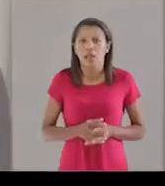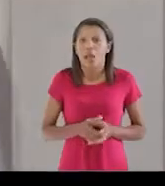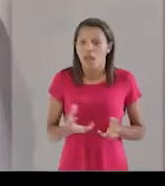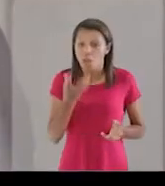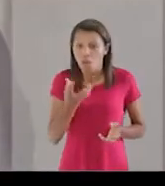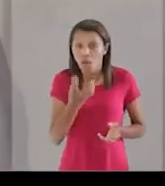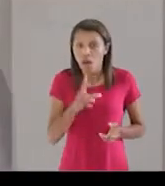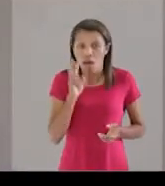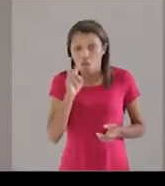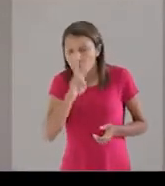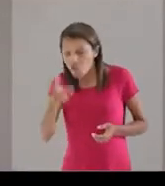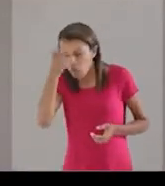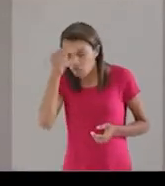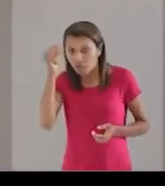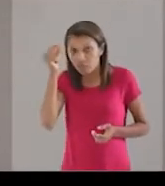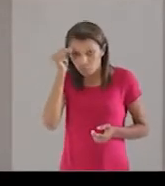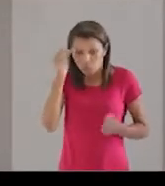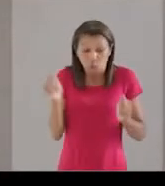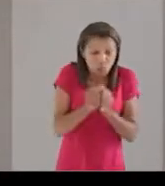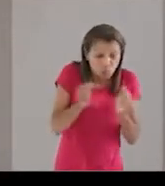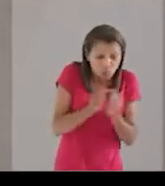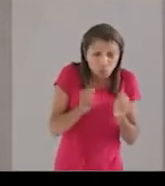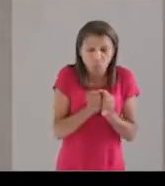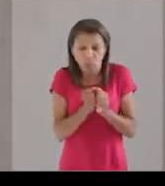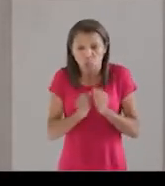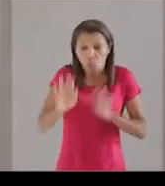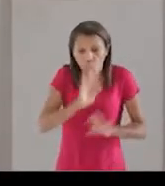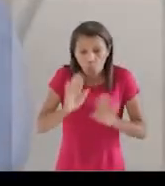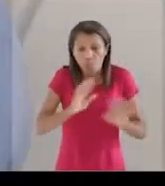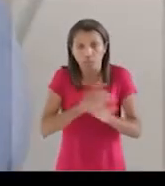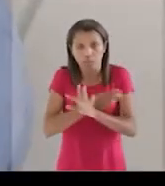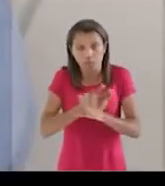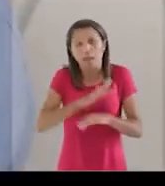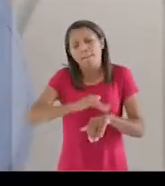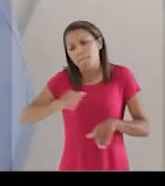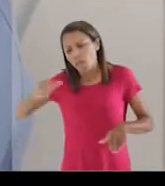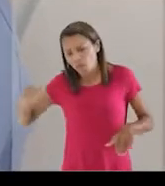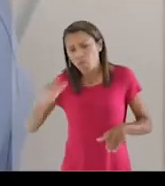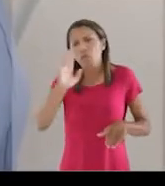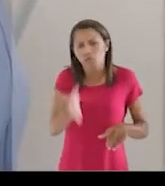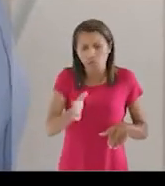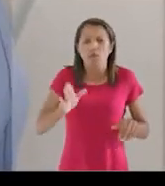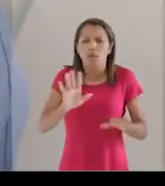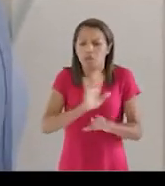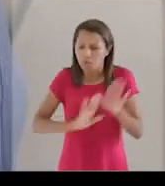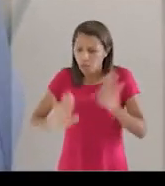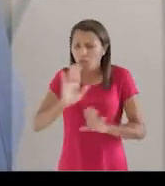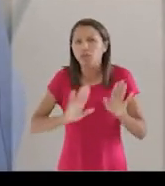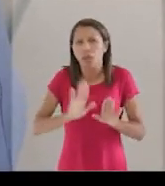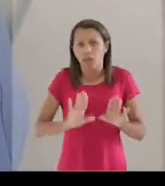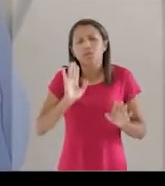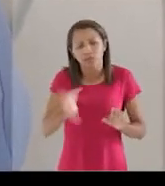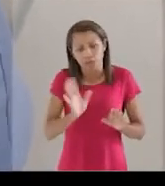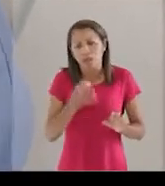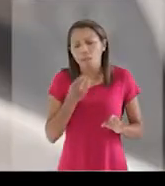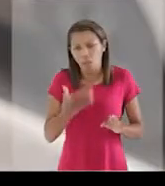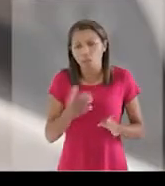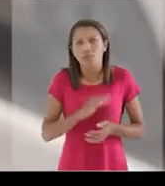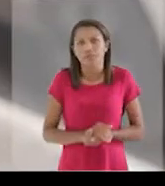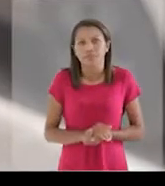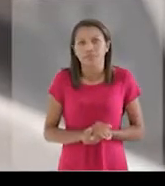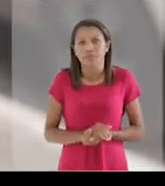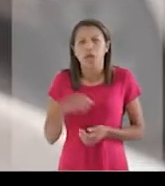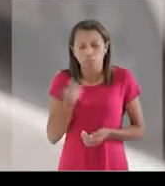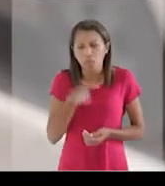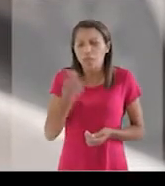Eu quero que a Prefeitura de São Luís esteja presente, cuidando da nossa cidade. Melhor do que já está sendo cuidada, porque está sendo bem cuidada, com certeza. Porque